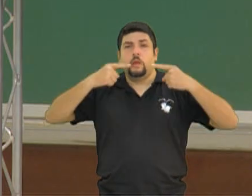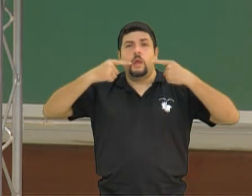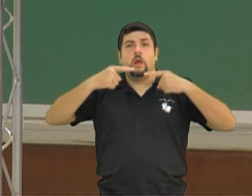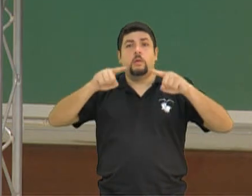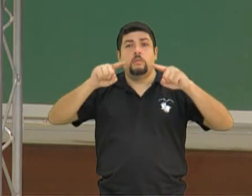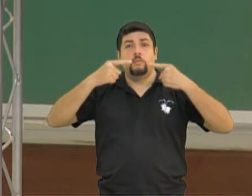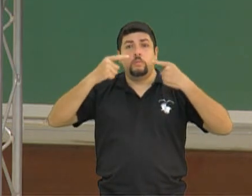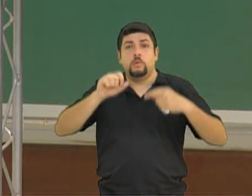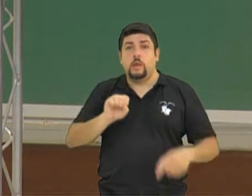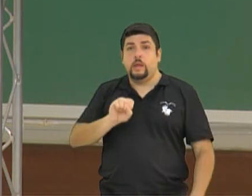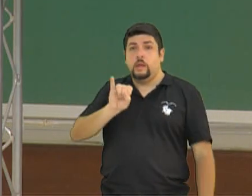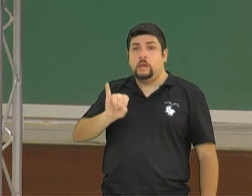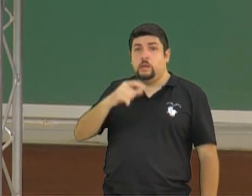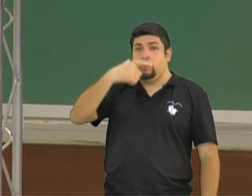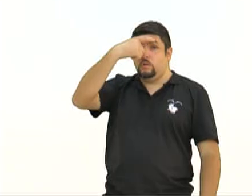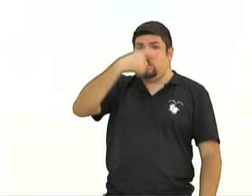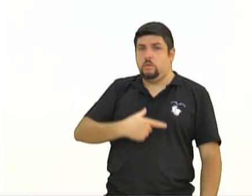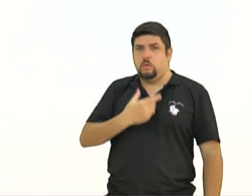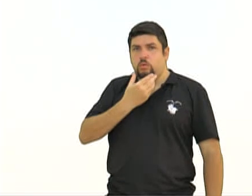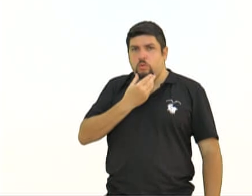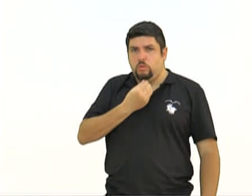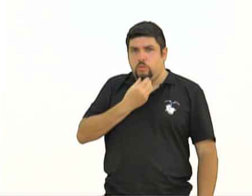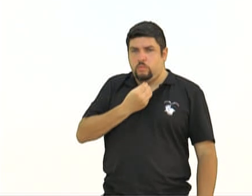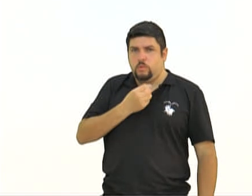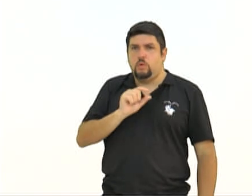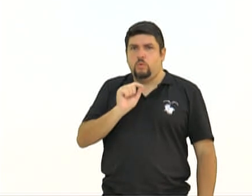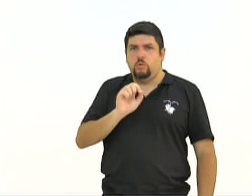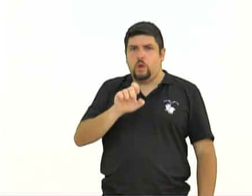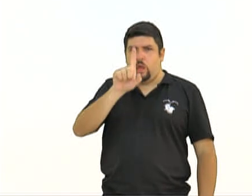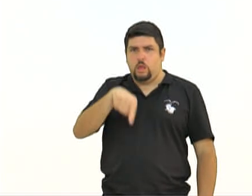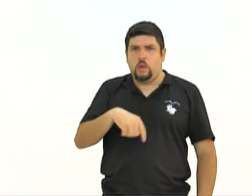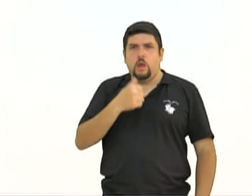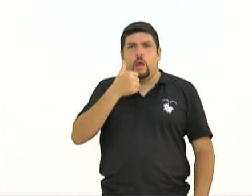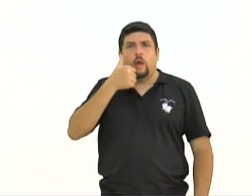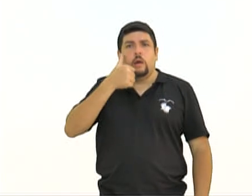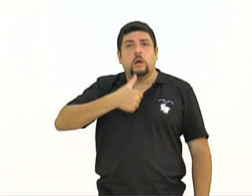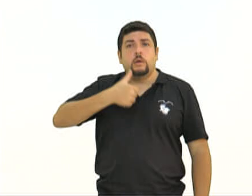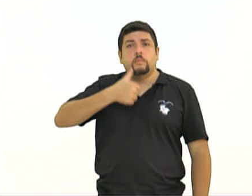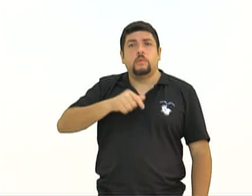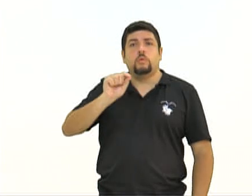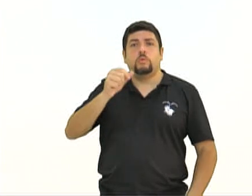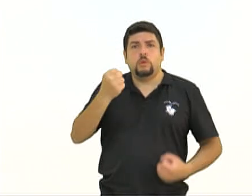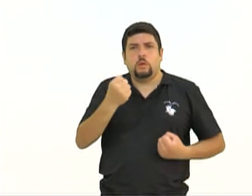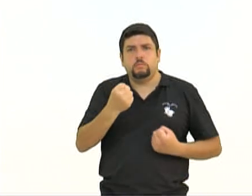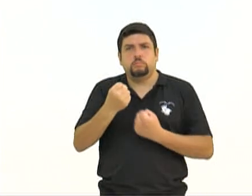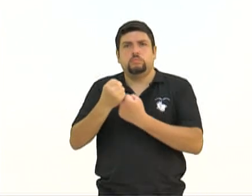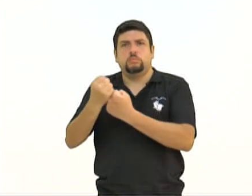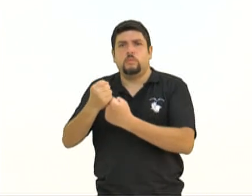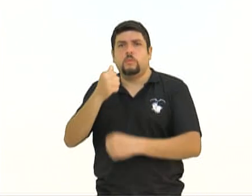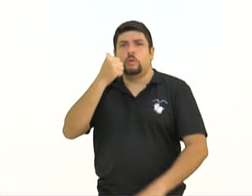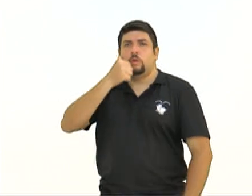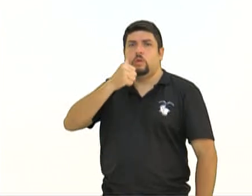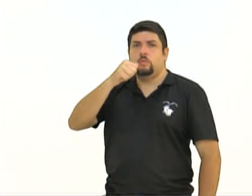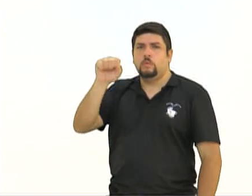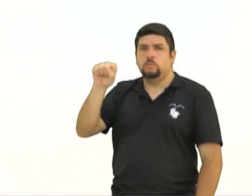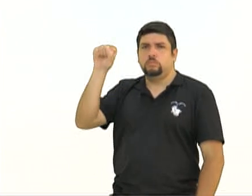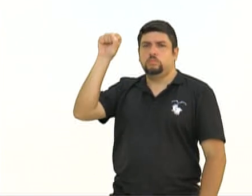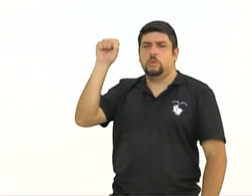Menino, ela revela que ela é uma cantora a favor do feminismo, né, e da liberdade individual da